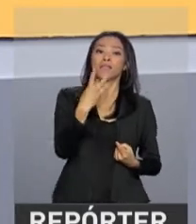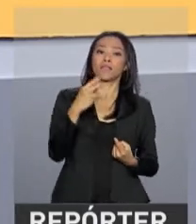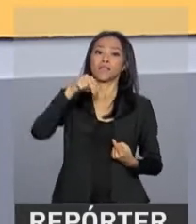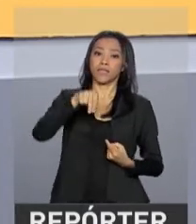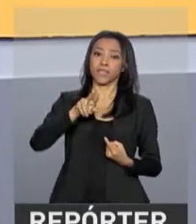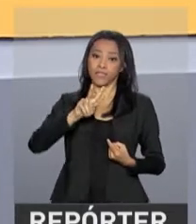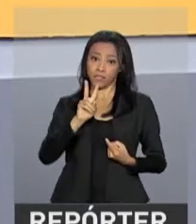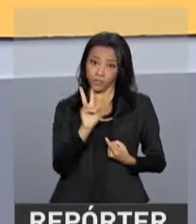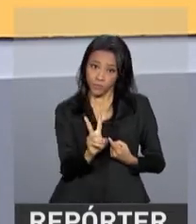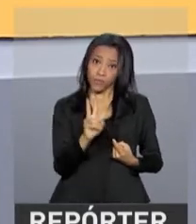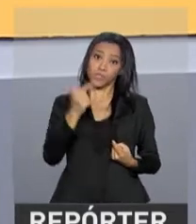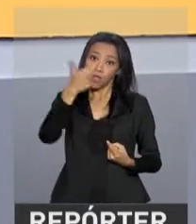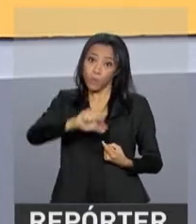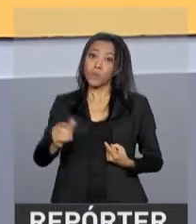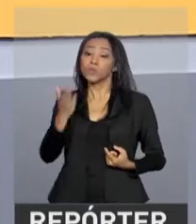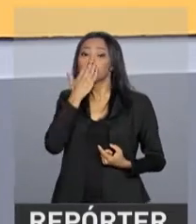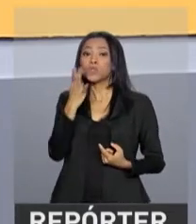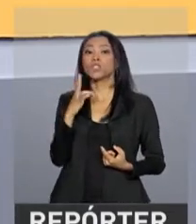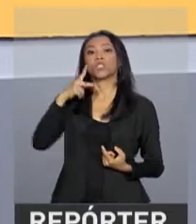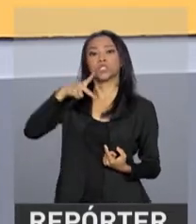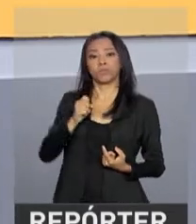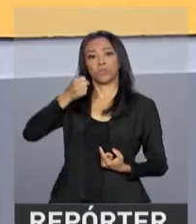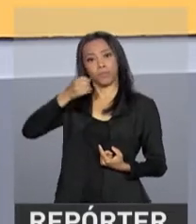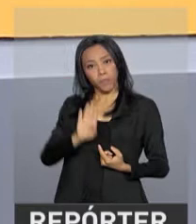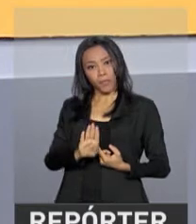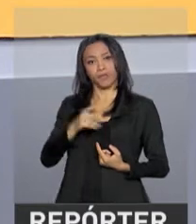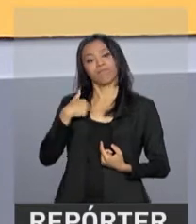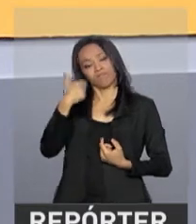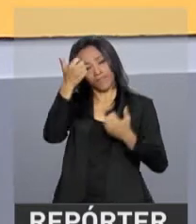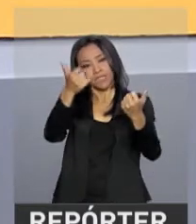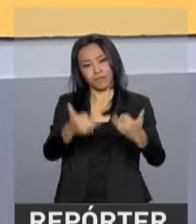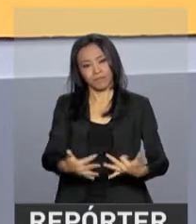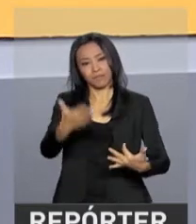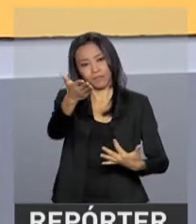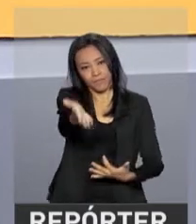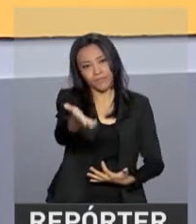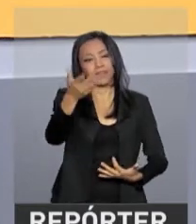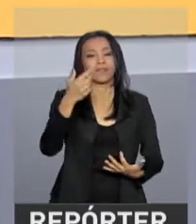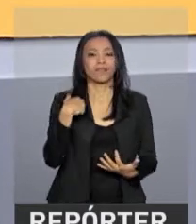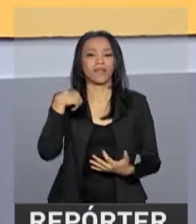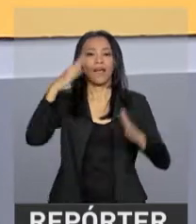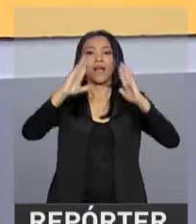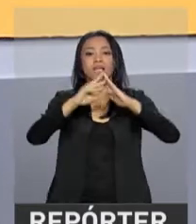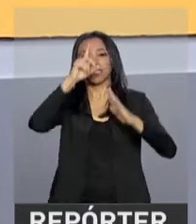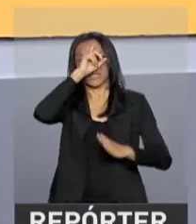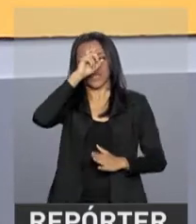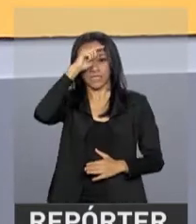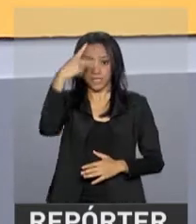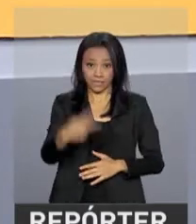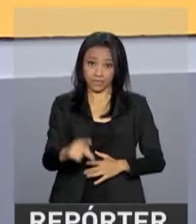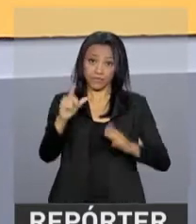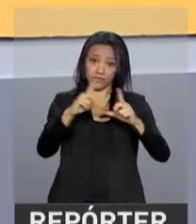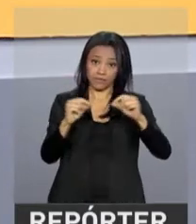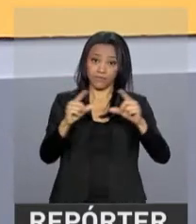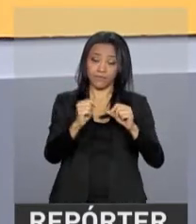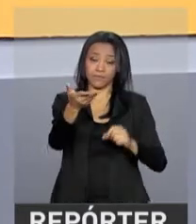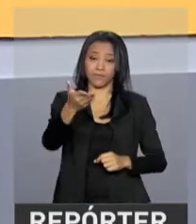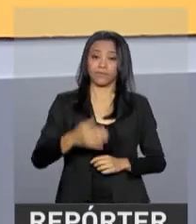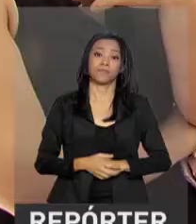também contra o subtipo B. A repórter Márcia Fernandes acompanhou a mobilização em um posto de saúde aqui do Distrito